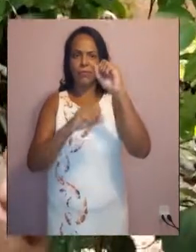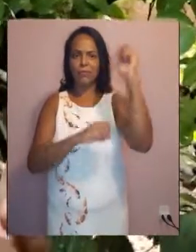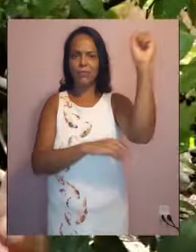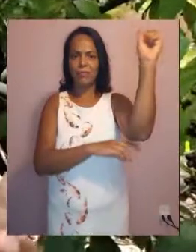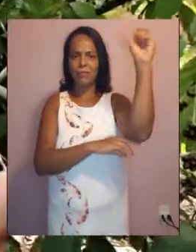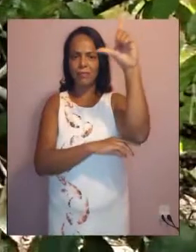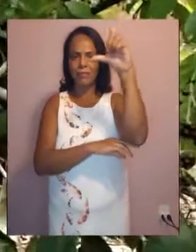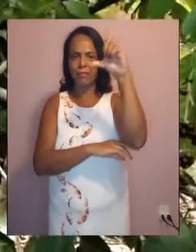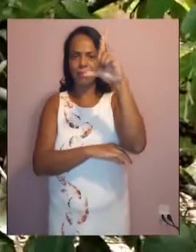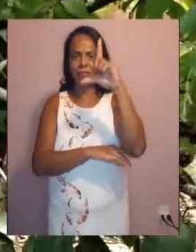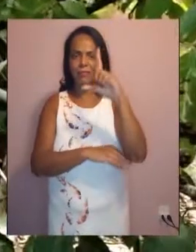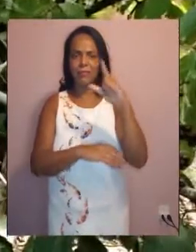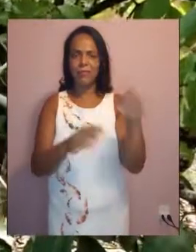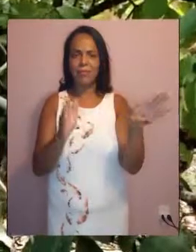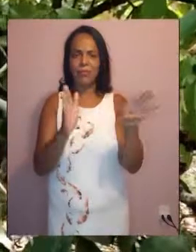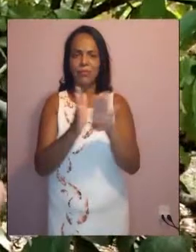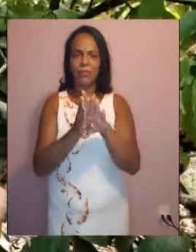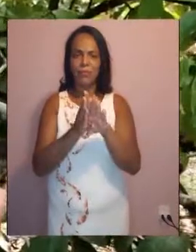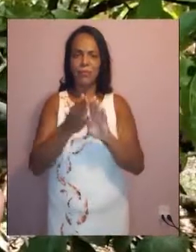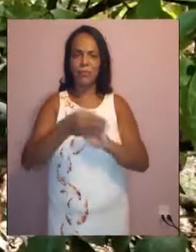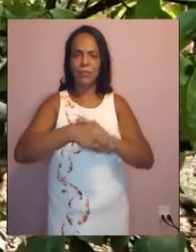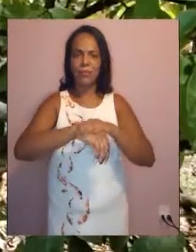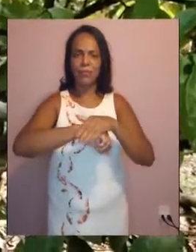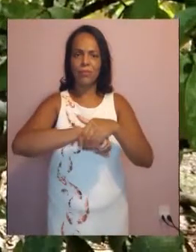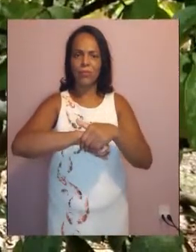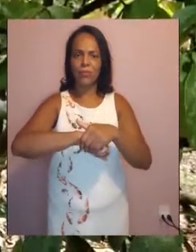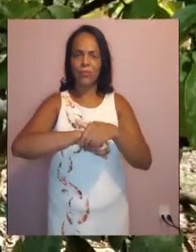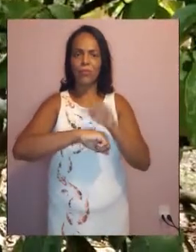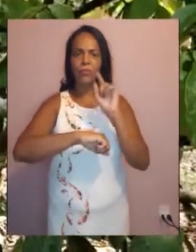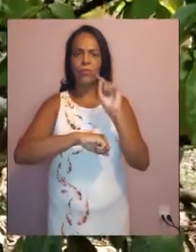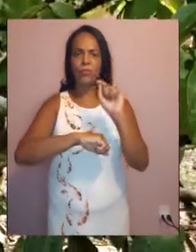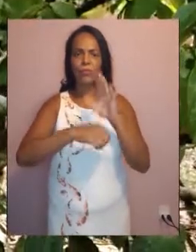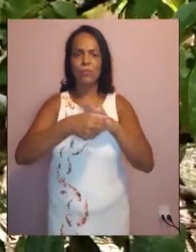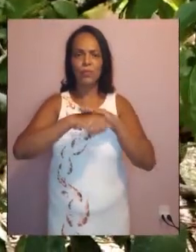uma noite enluarada.